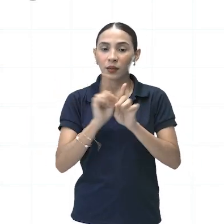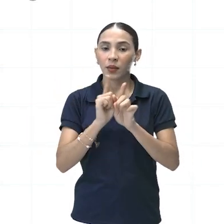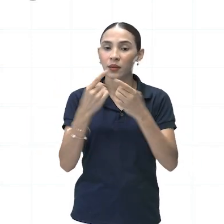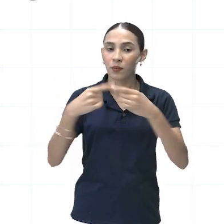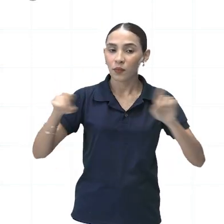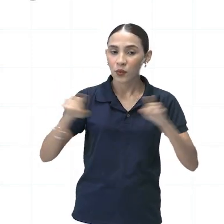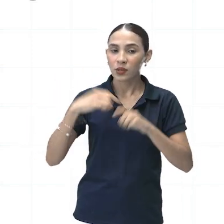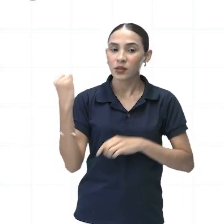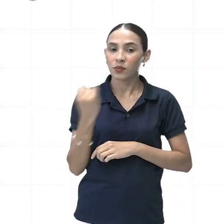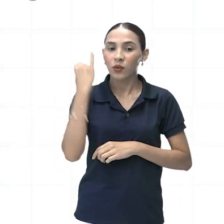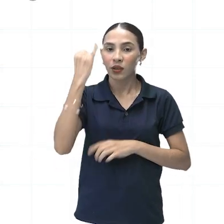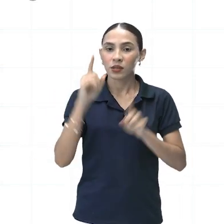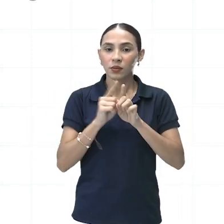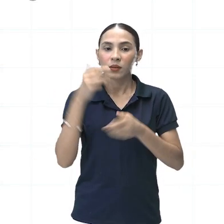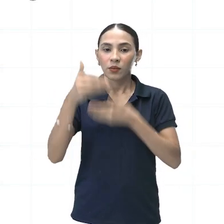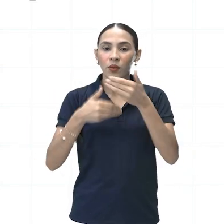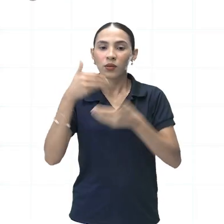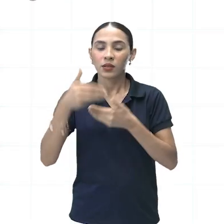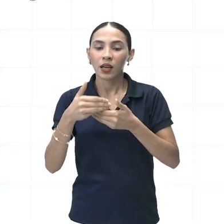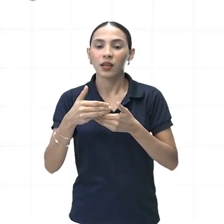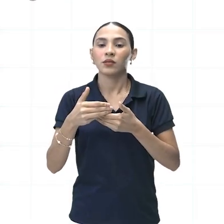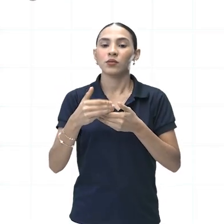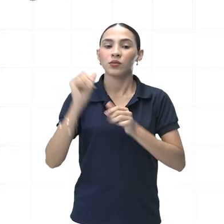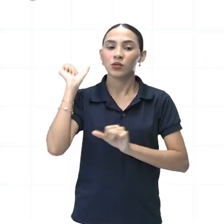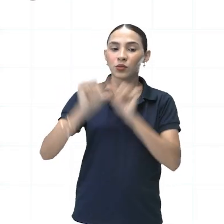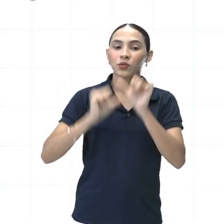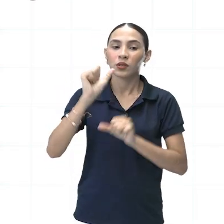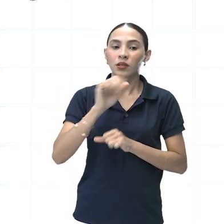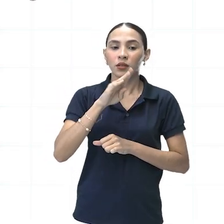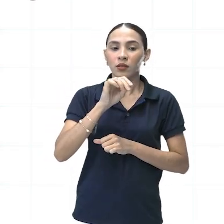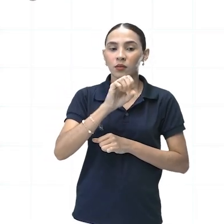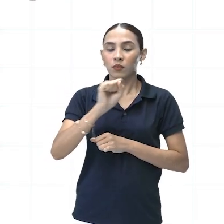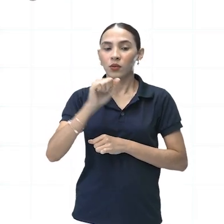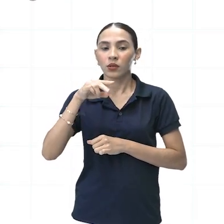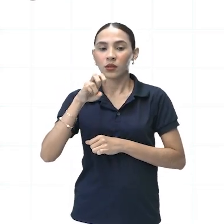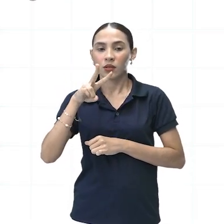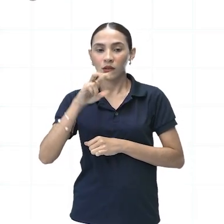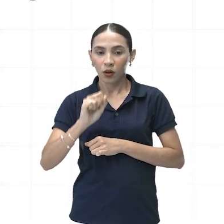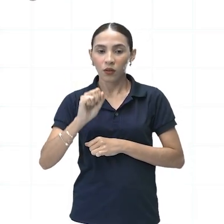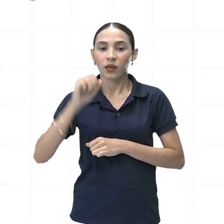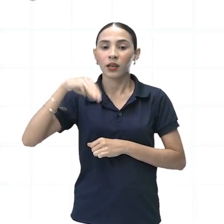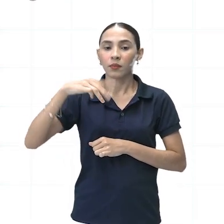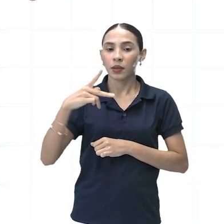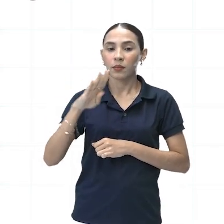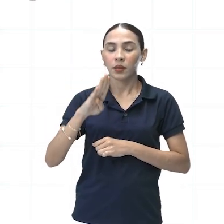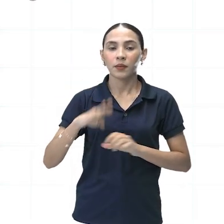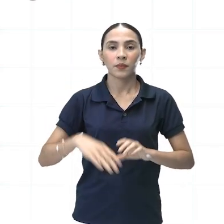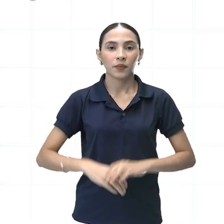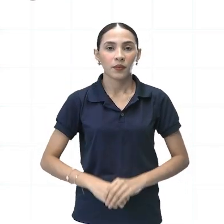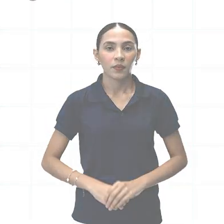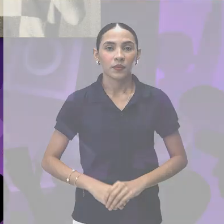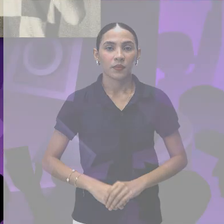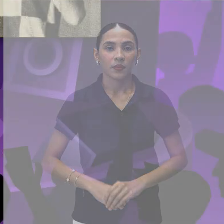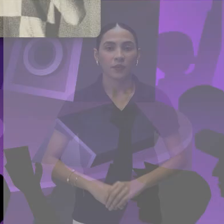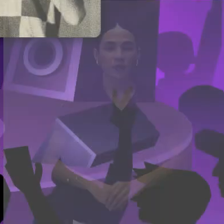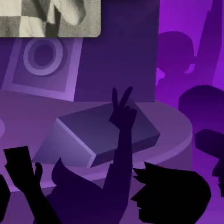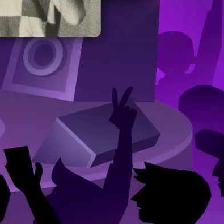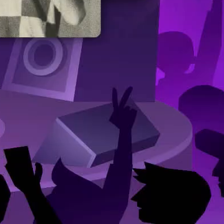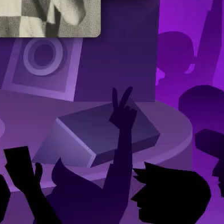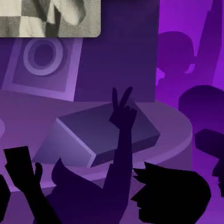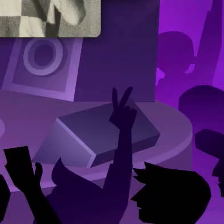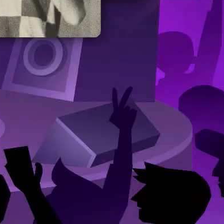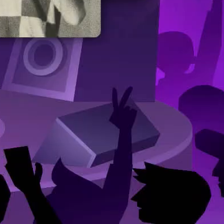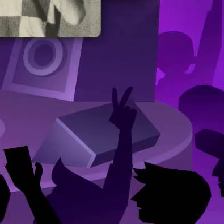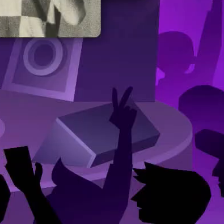músicas essenciais nesse processo de transição da bossa nova para a MPB. Vamos agora mostrar para